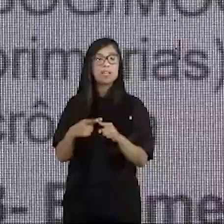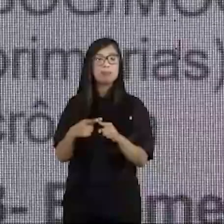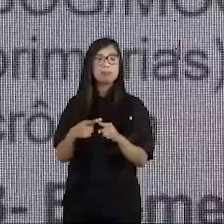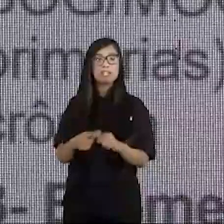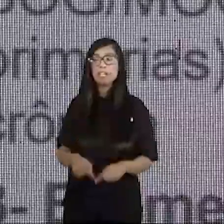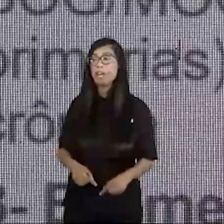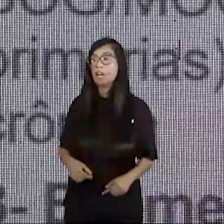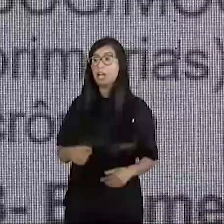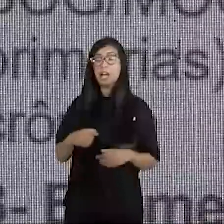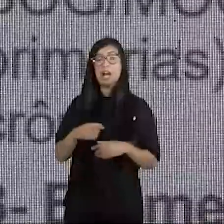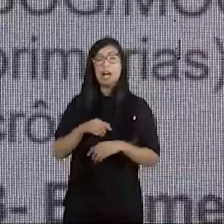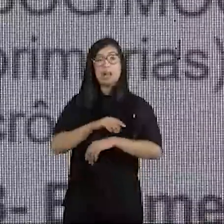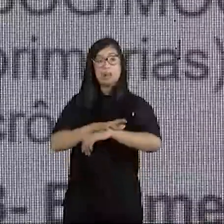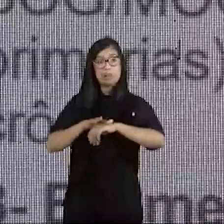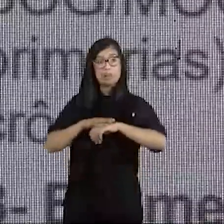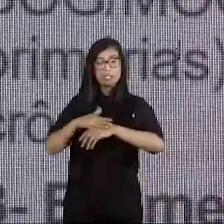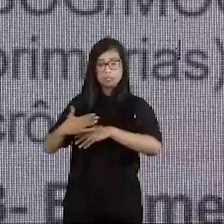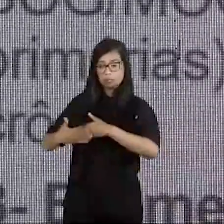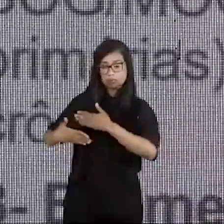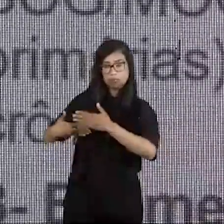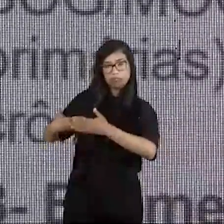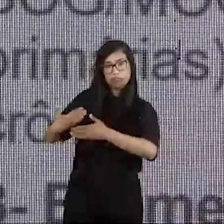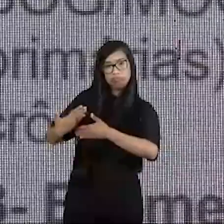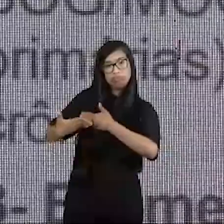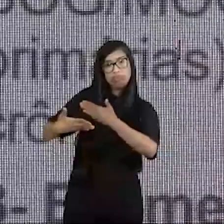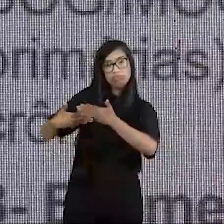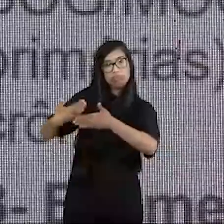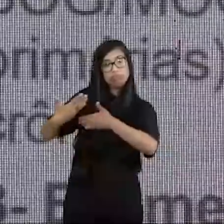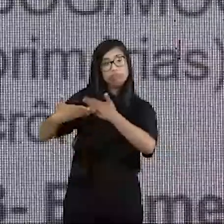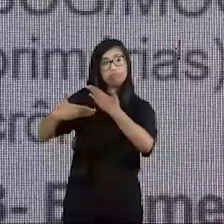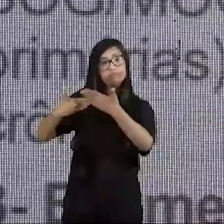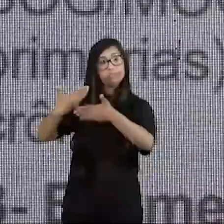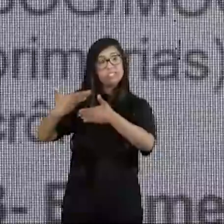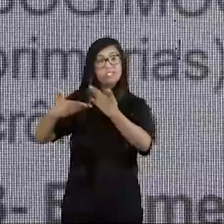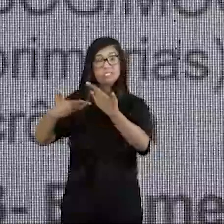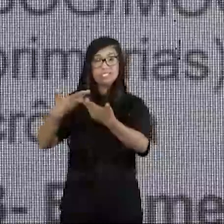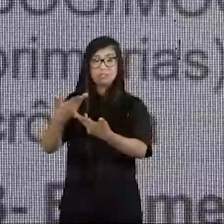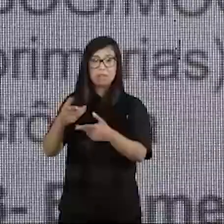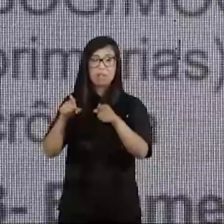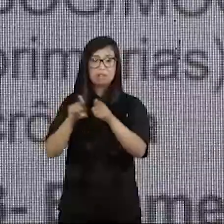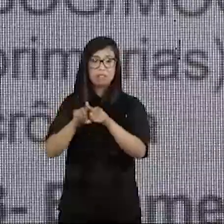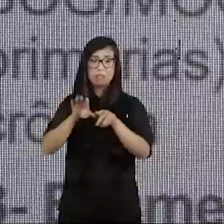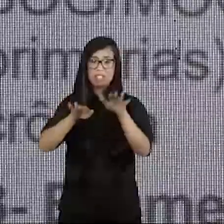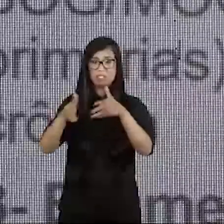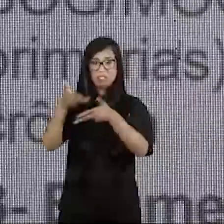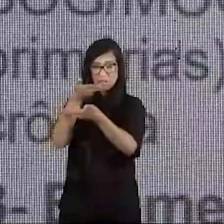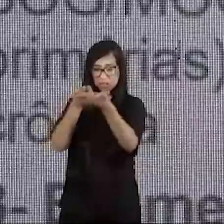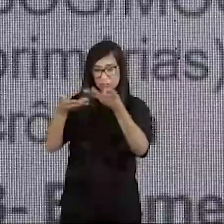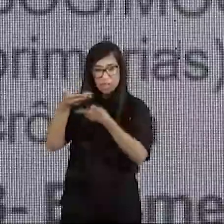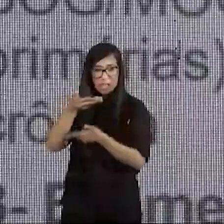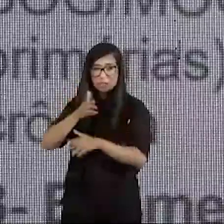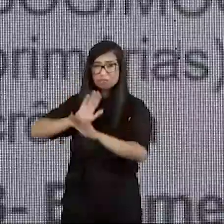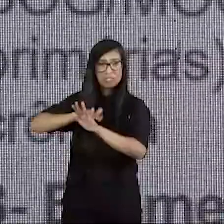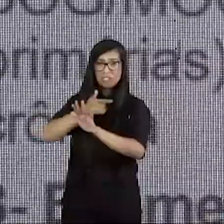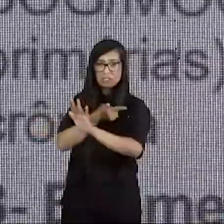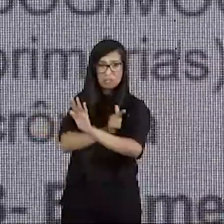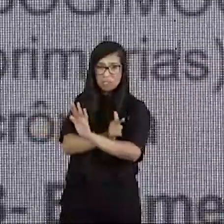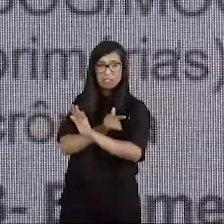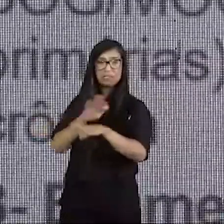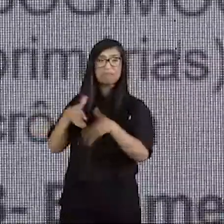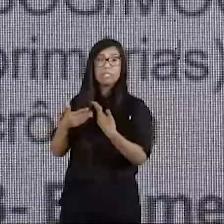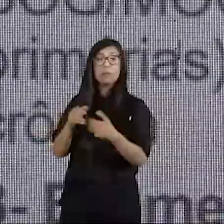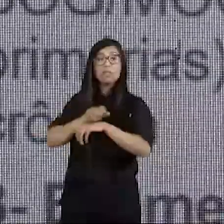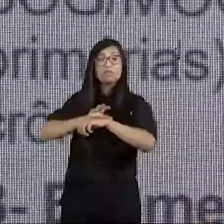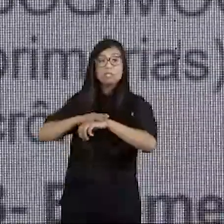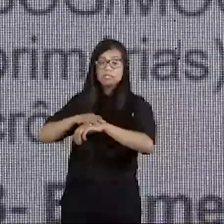está por trás dela. Isso vai nos ajudar a pensar que só controlar as infecções não será o